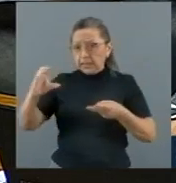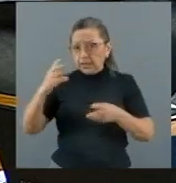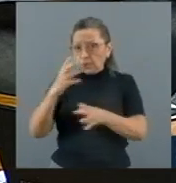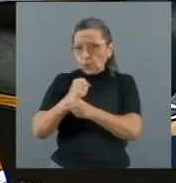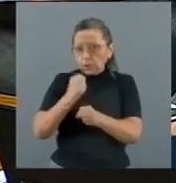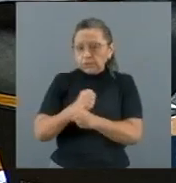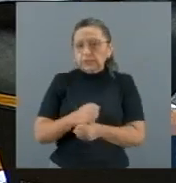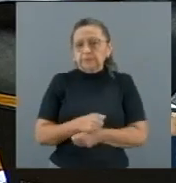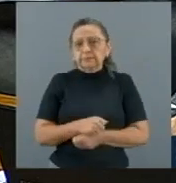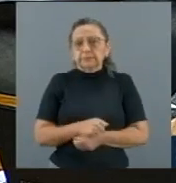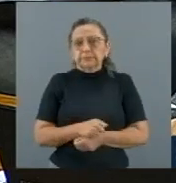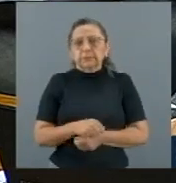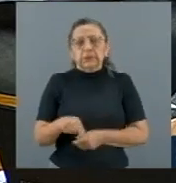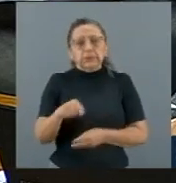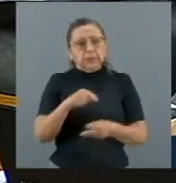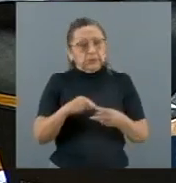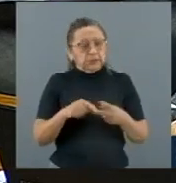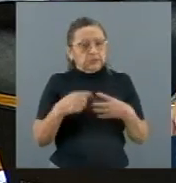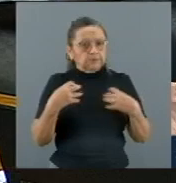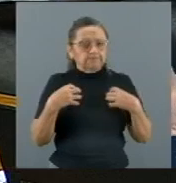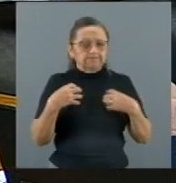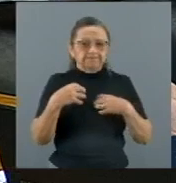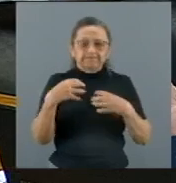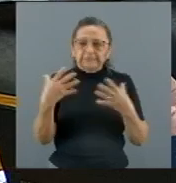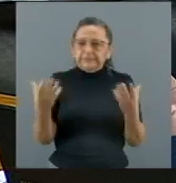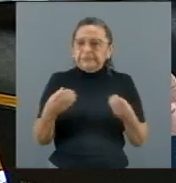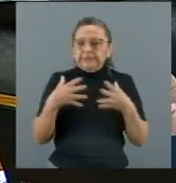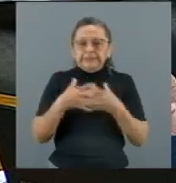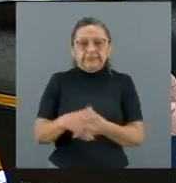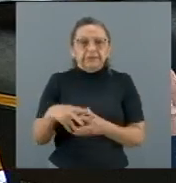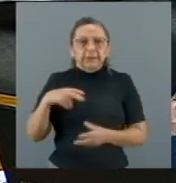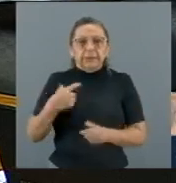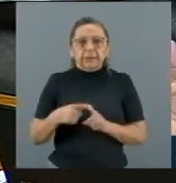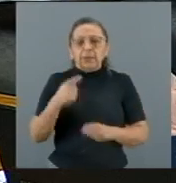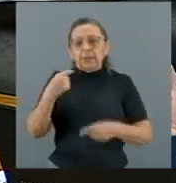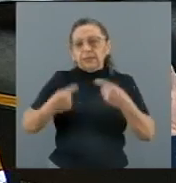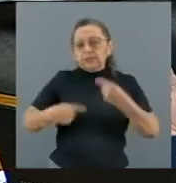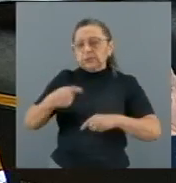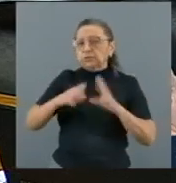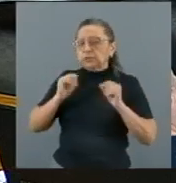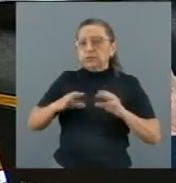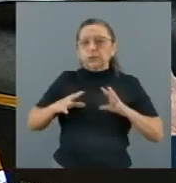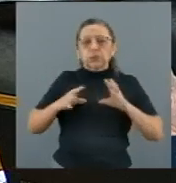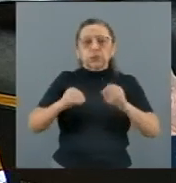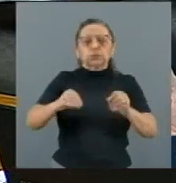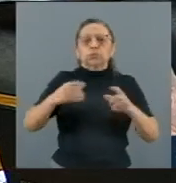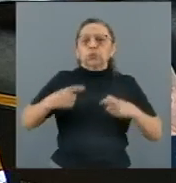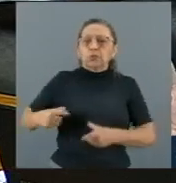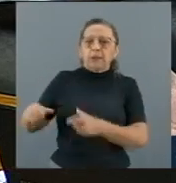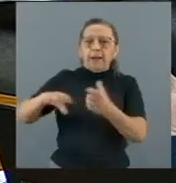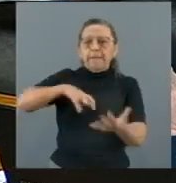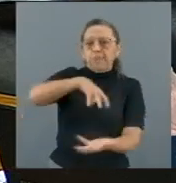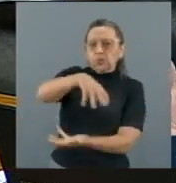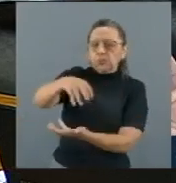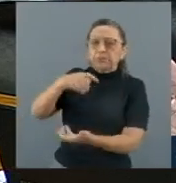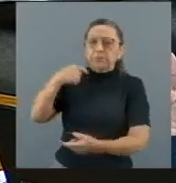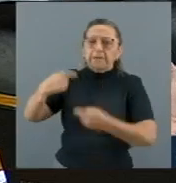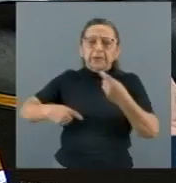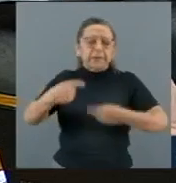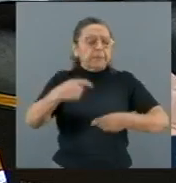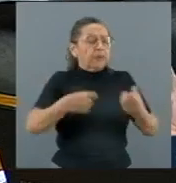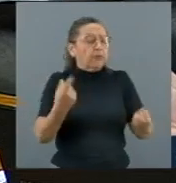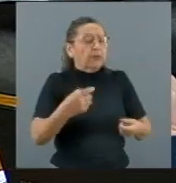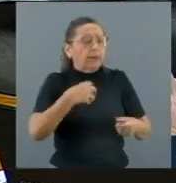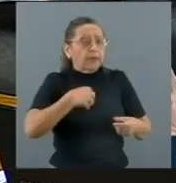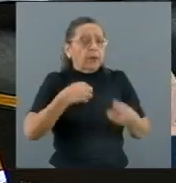questão que nos afeta em particular, que é uma discussão, né, que está no mundo inteiro, né, que é a questão da maneira como as